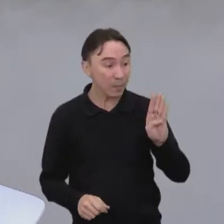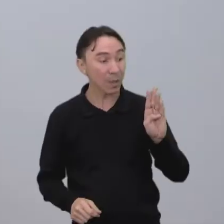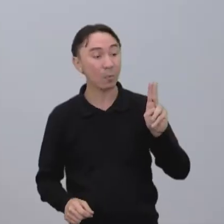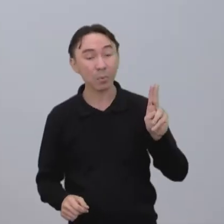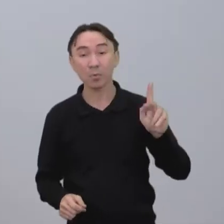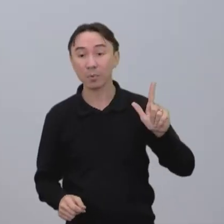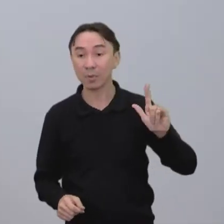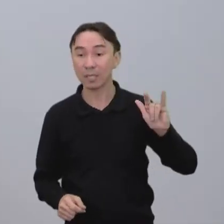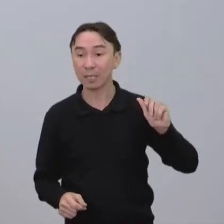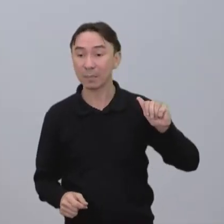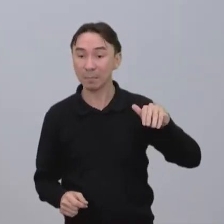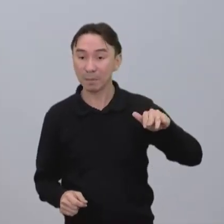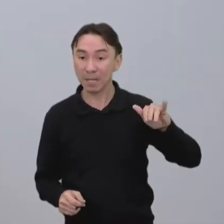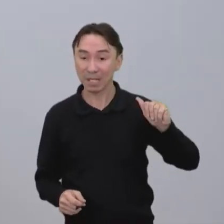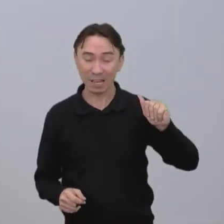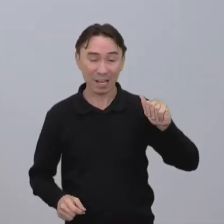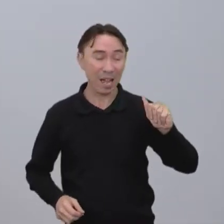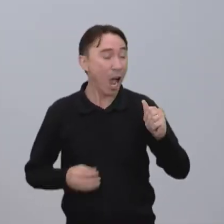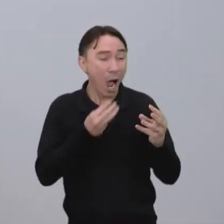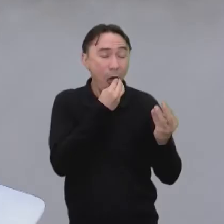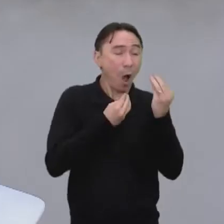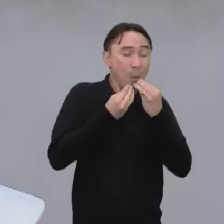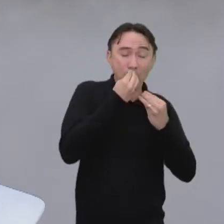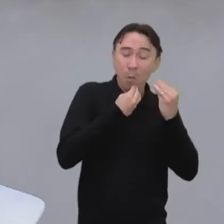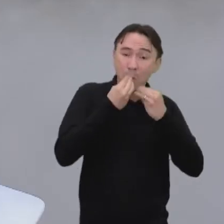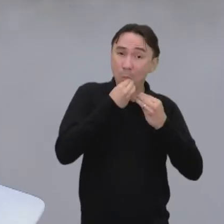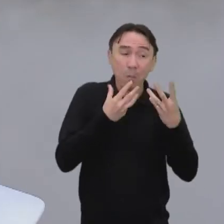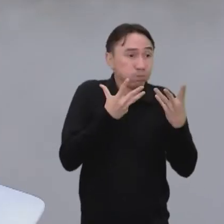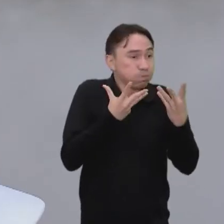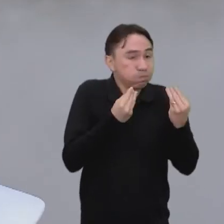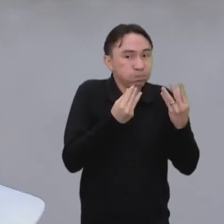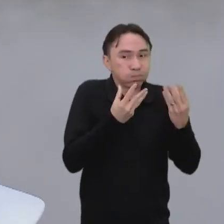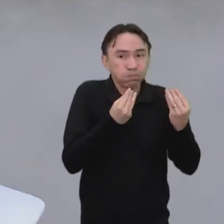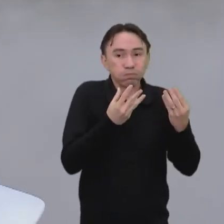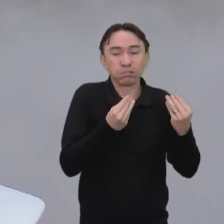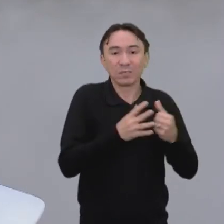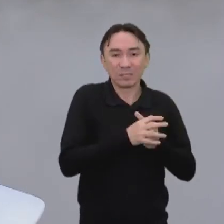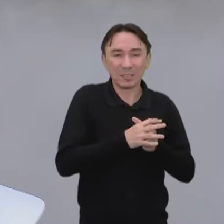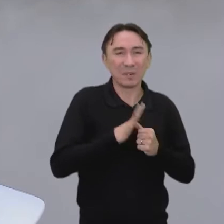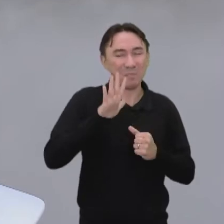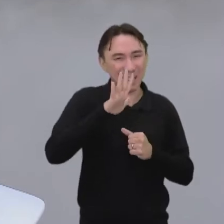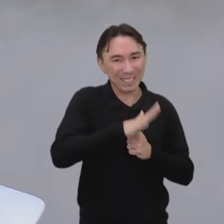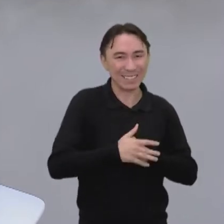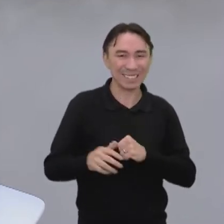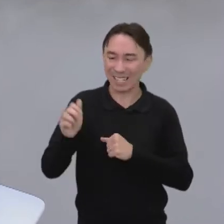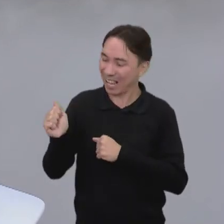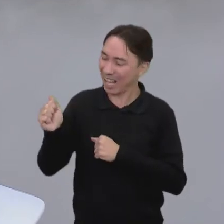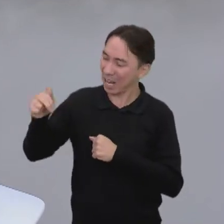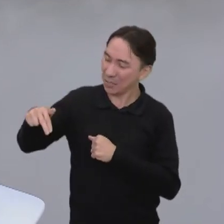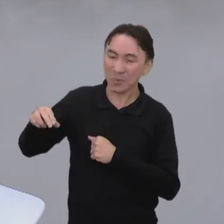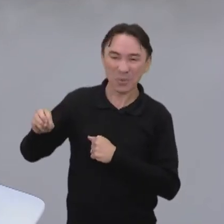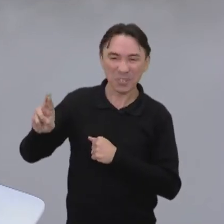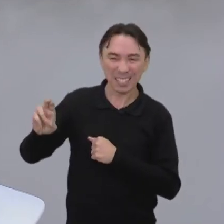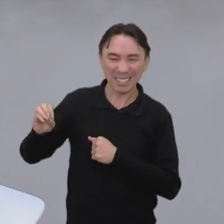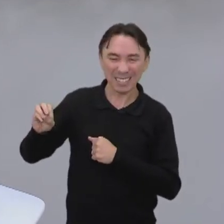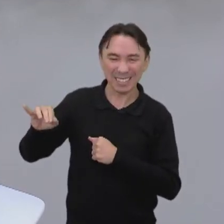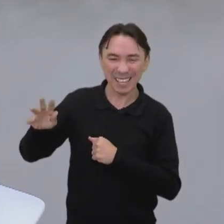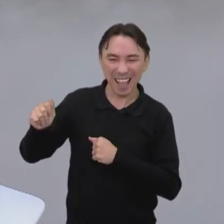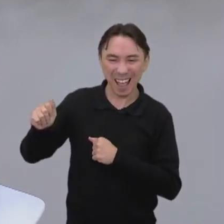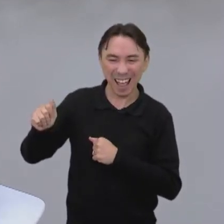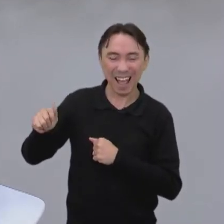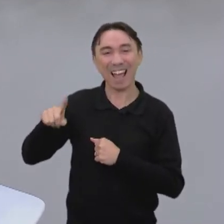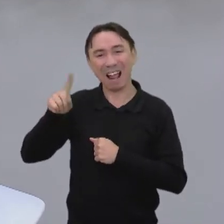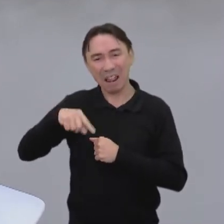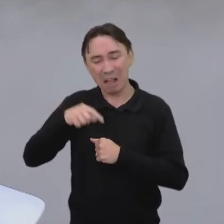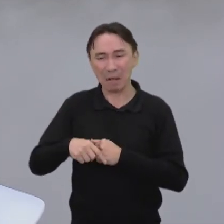ingere muito alimento e na anorexia não, a gente tem uma repulsa pelo alimento, né? Então, por isso, essa